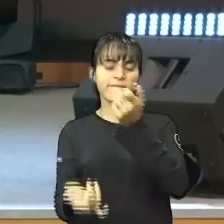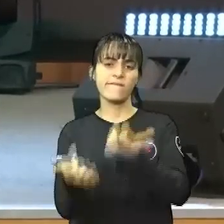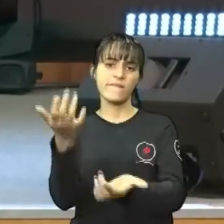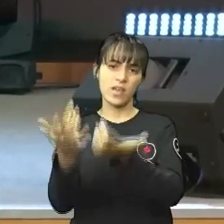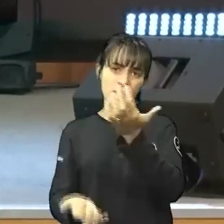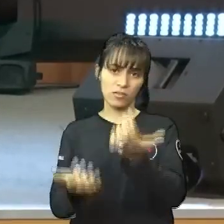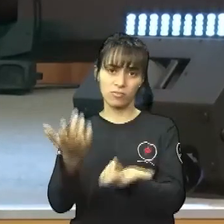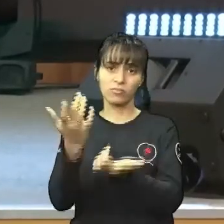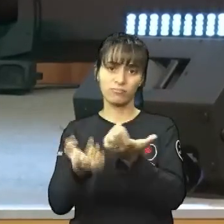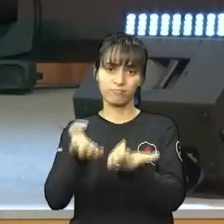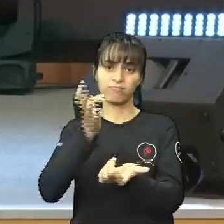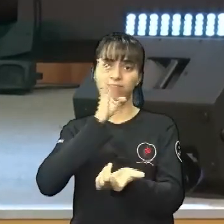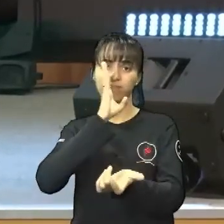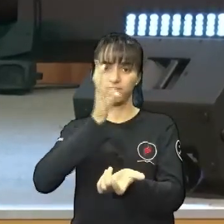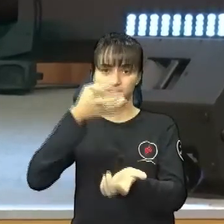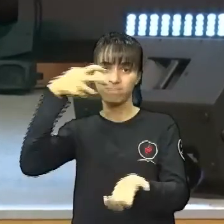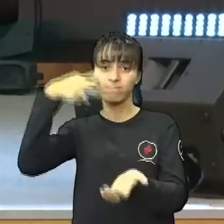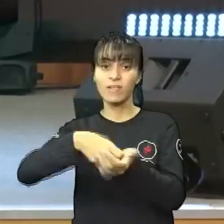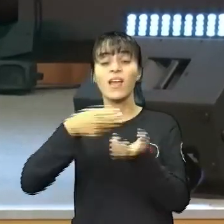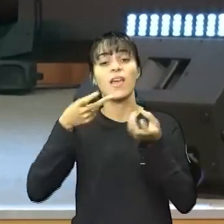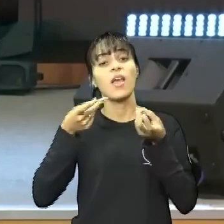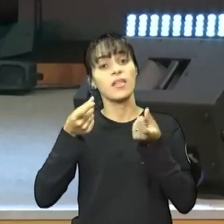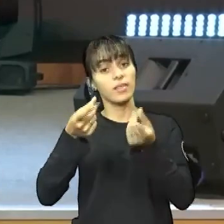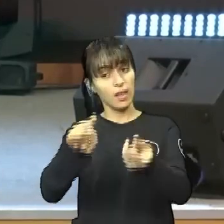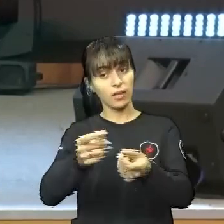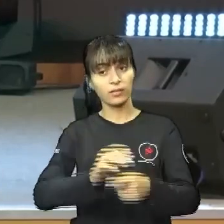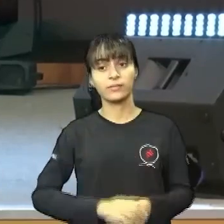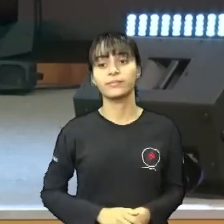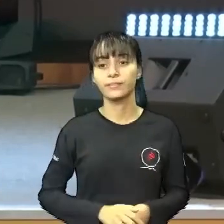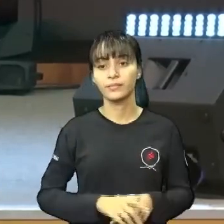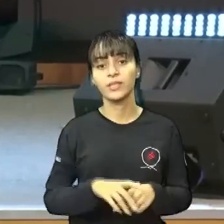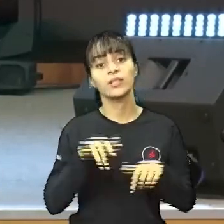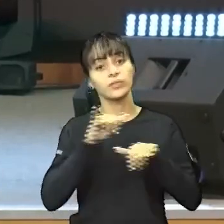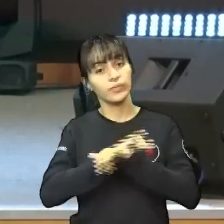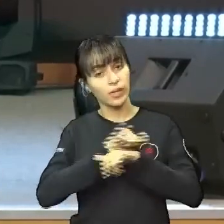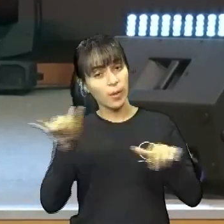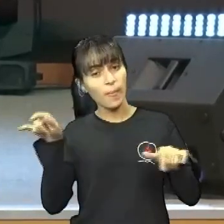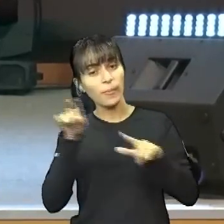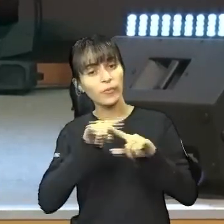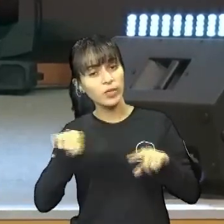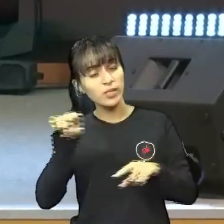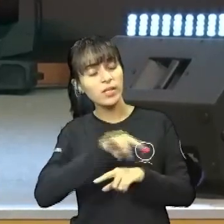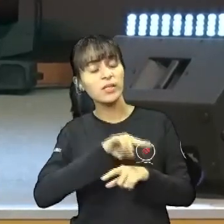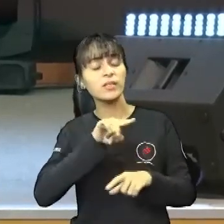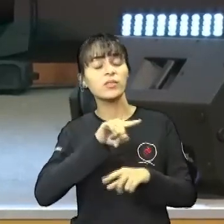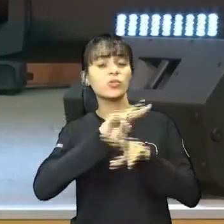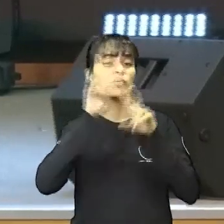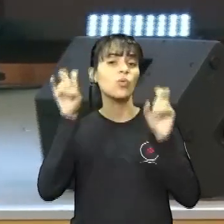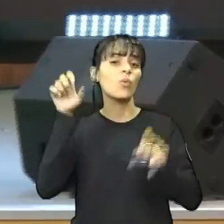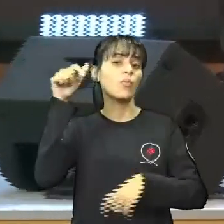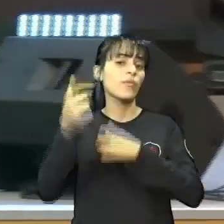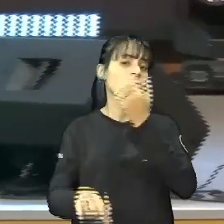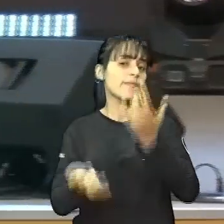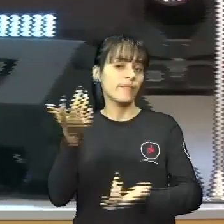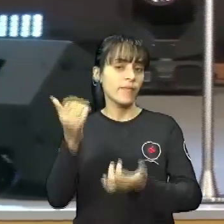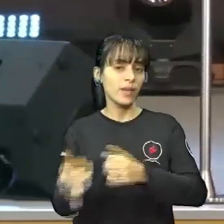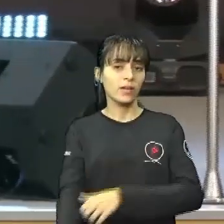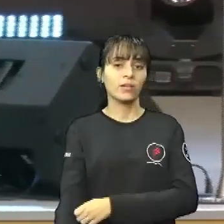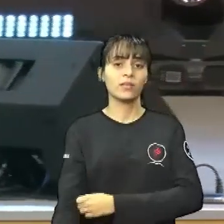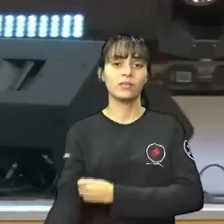a condenação eterna deixa eu te falar alguma coisa sobre o inferno para você ter uma ideia do que que é isso